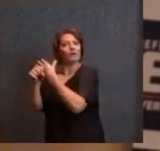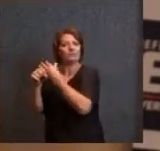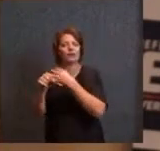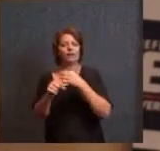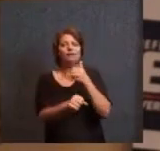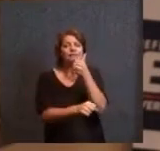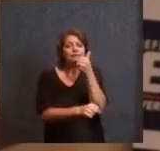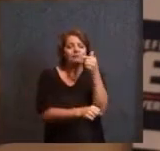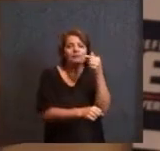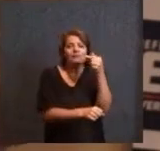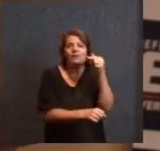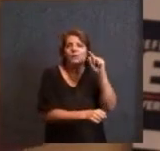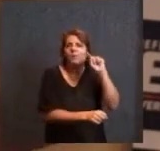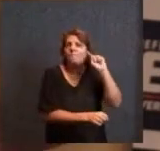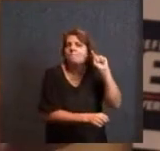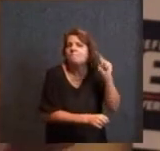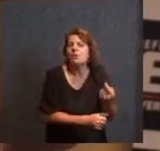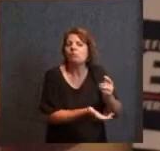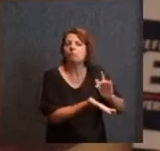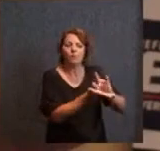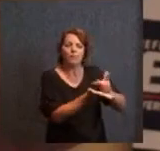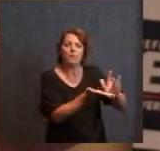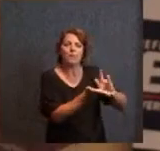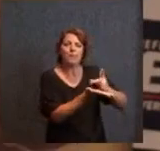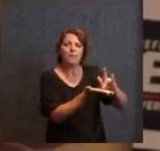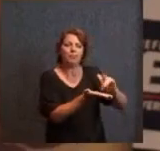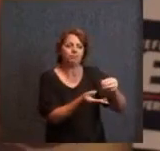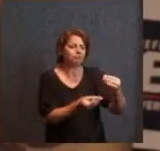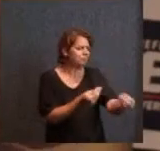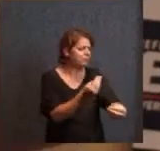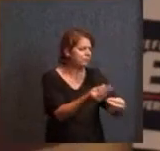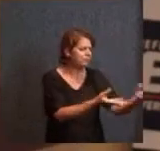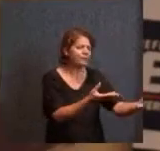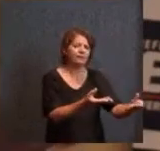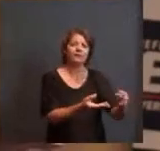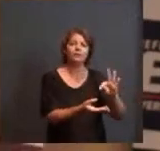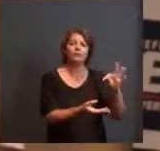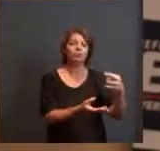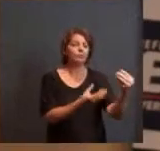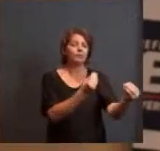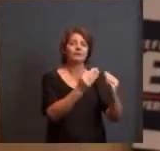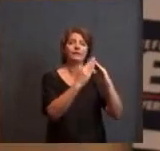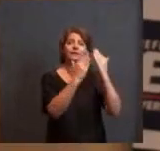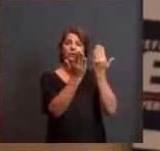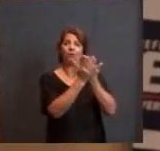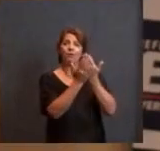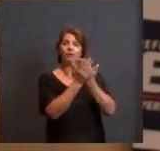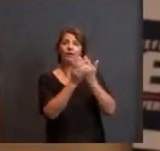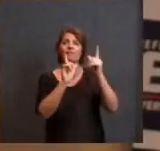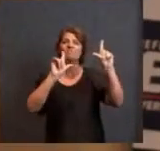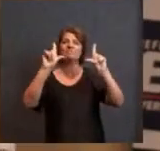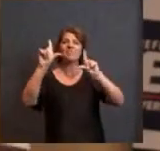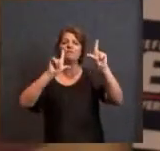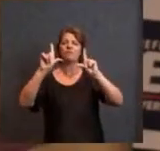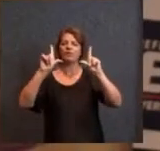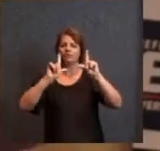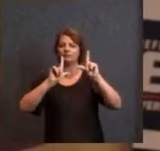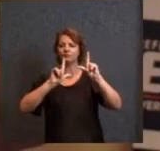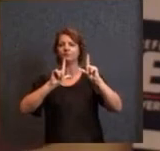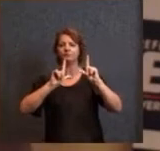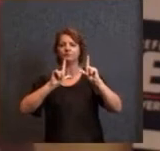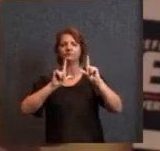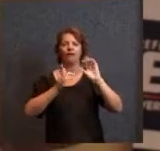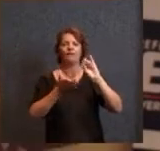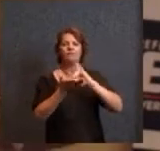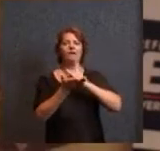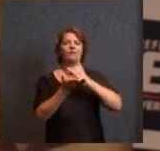17 mil Chromebooks distribuídos. Todas receberam também TV Smart. As escolas de educação infantil